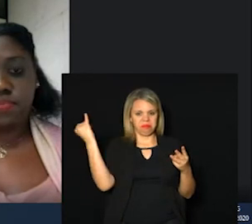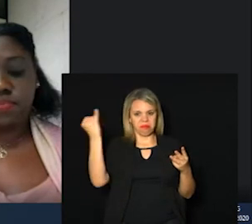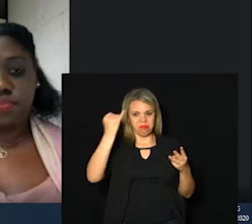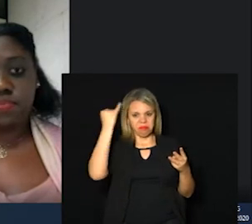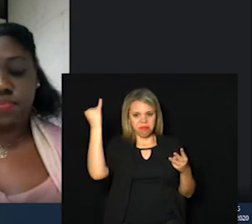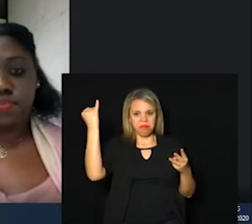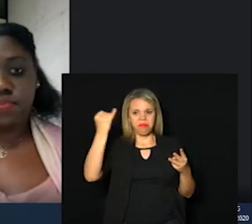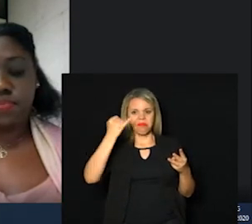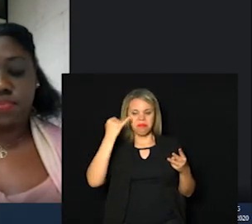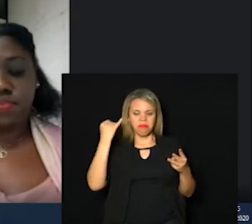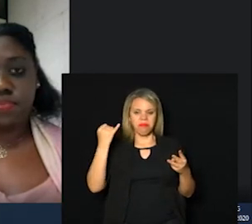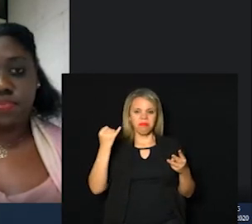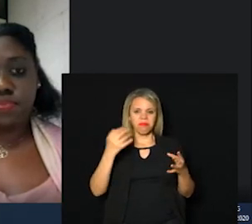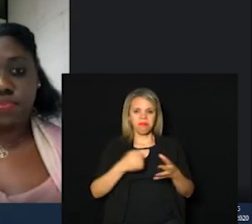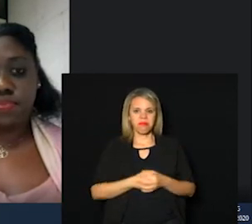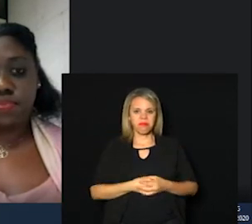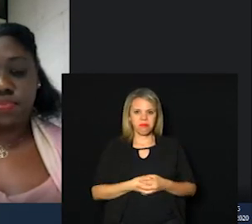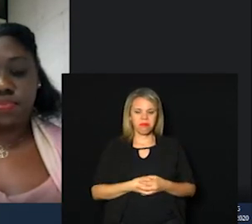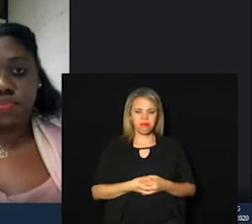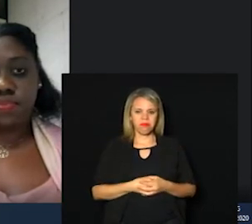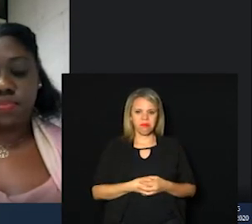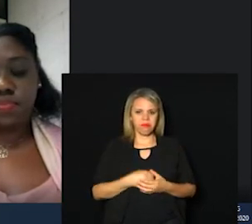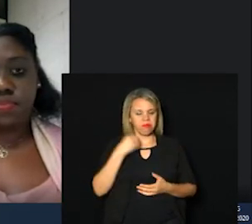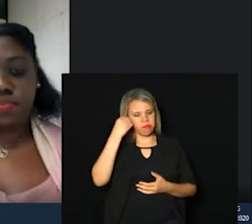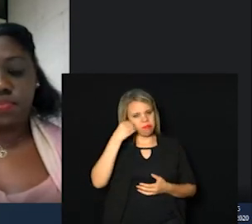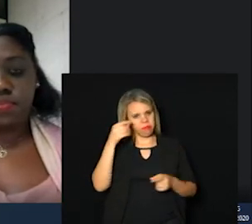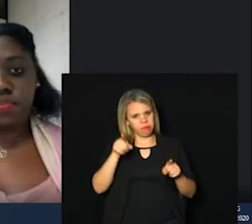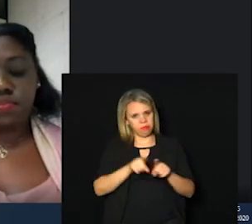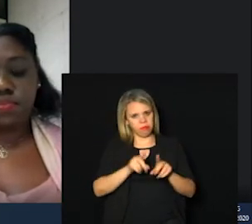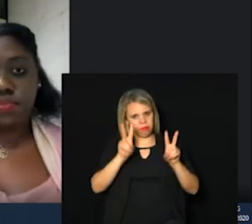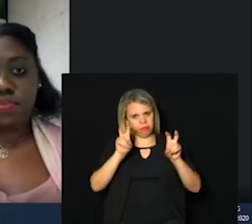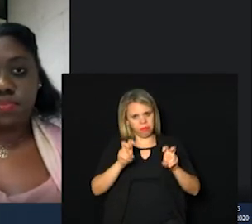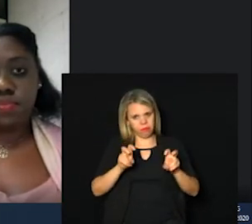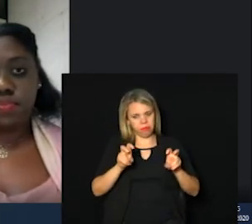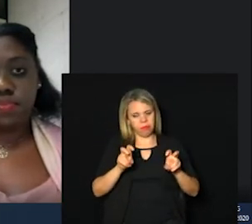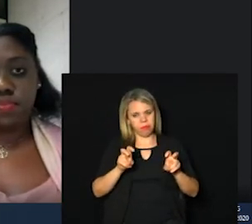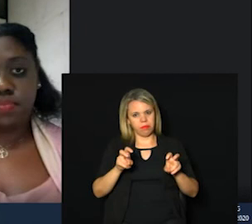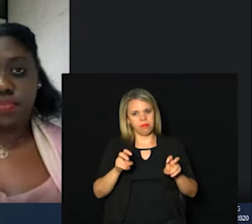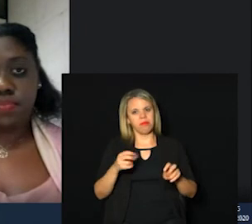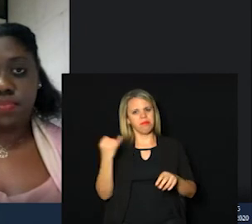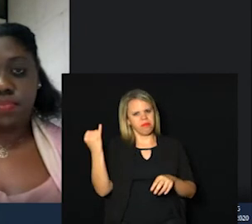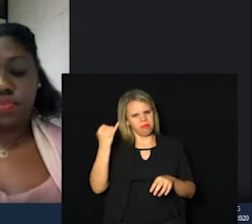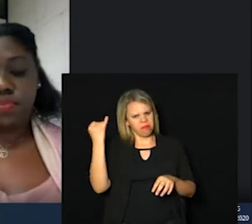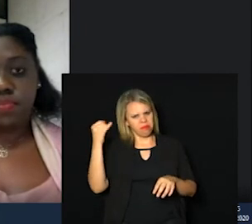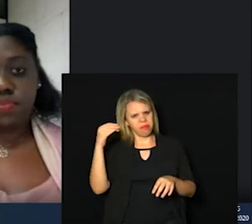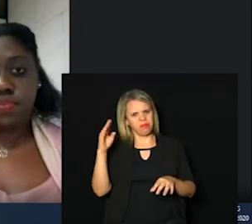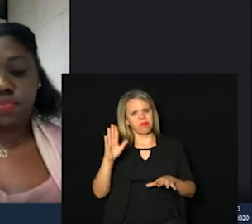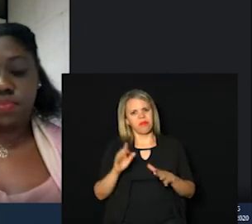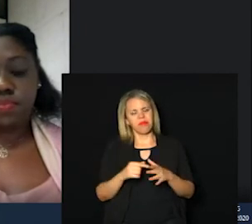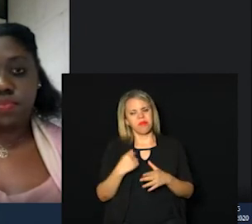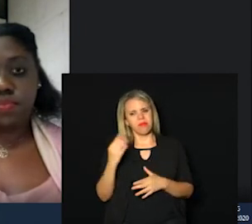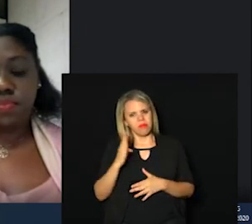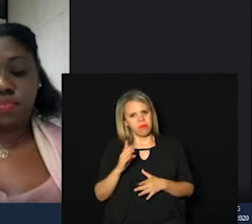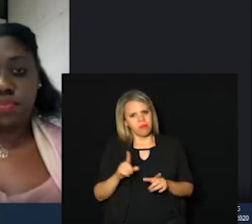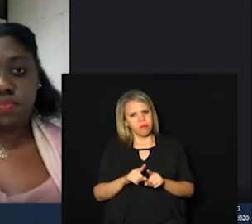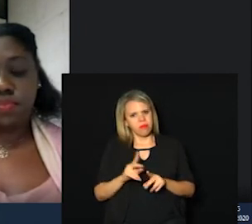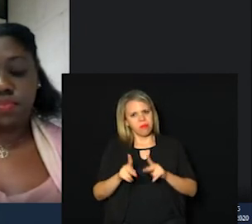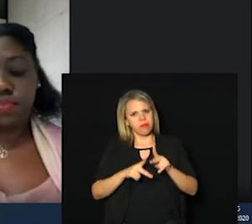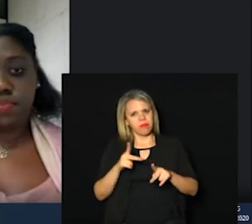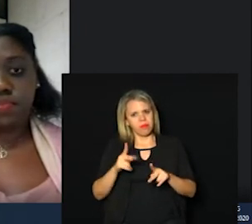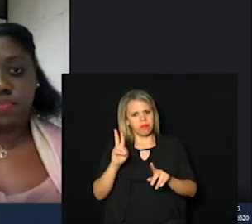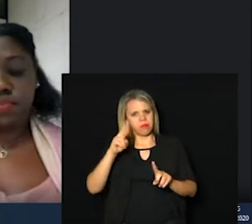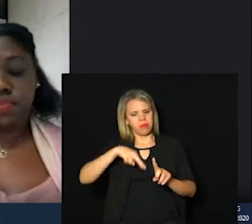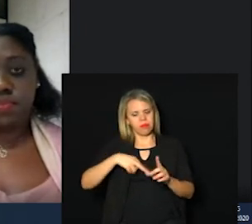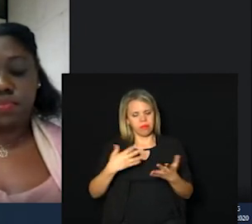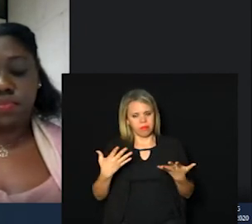que tratam e vivenciam um tema que, para mim, é muito caro, né, e pessoas que me são